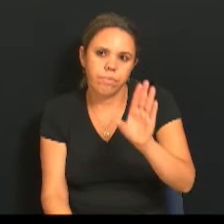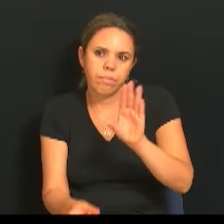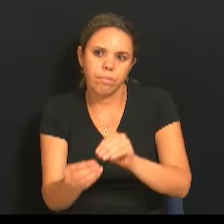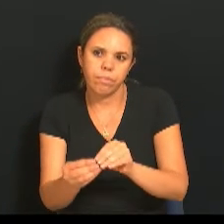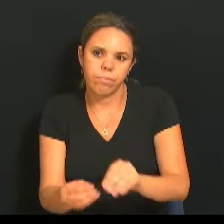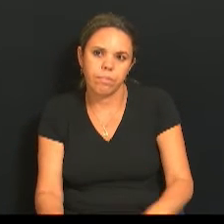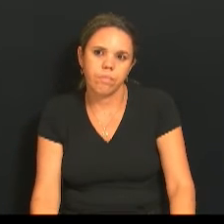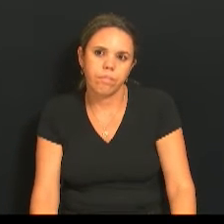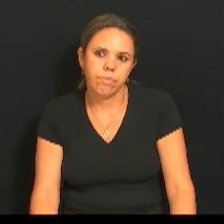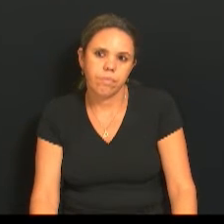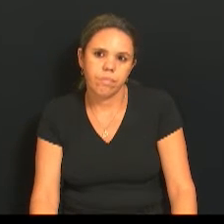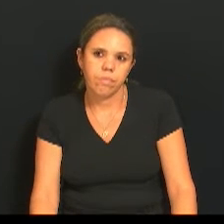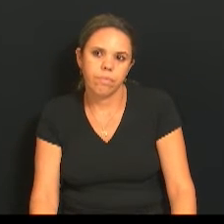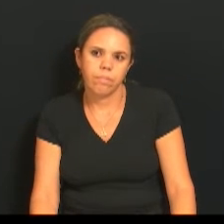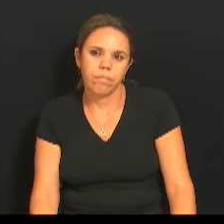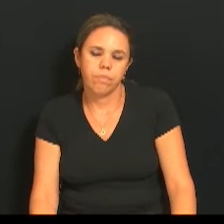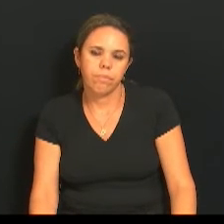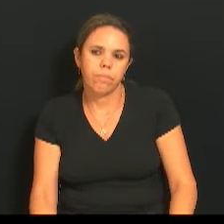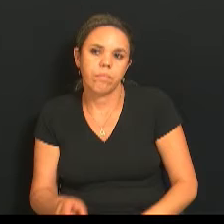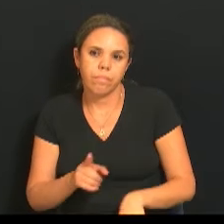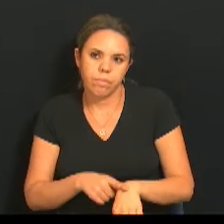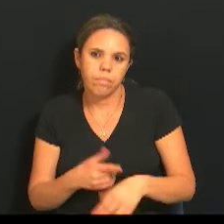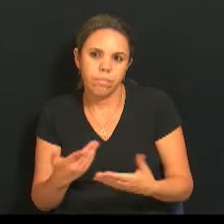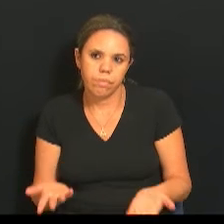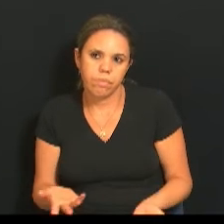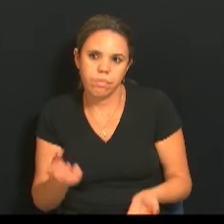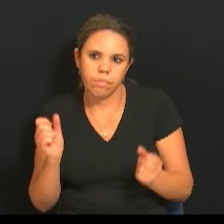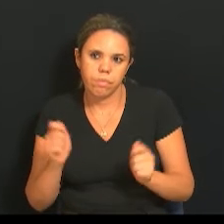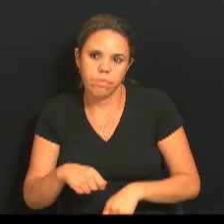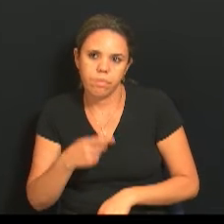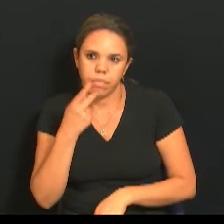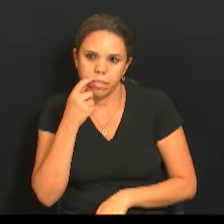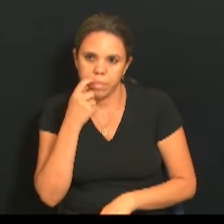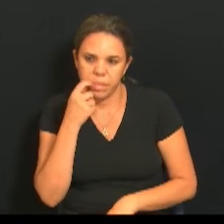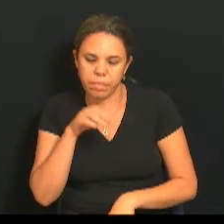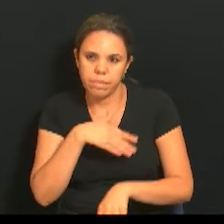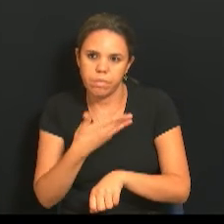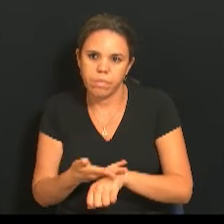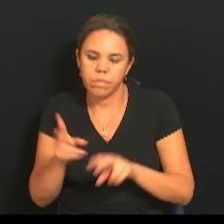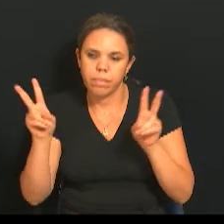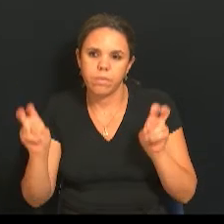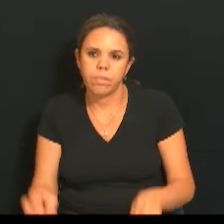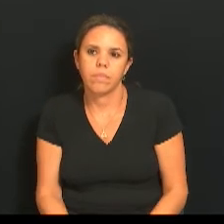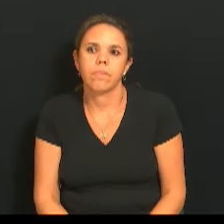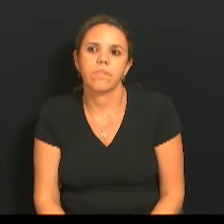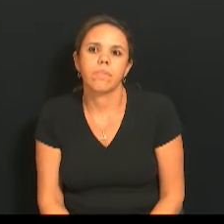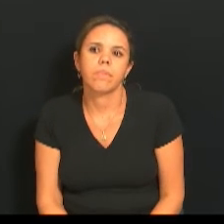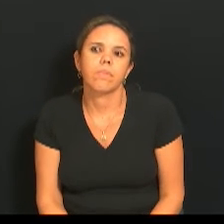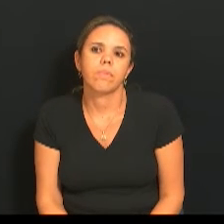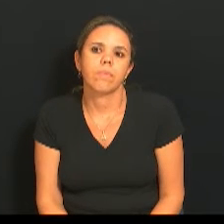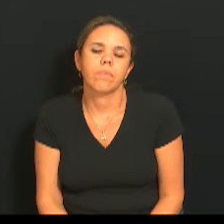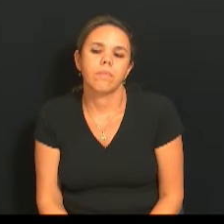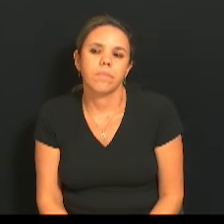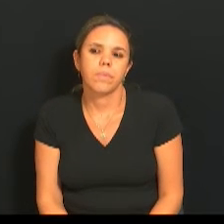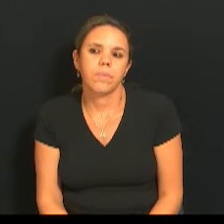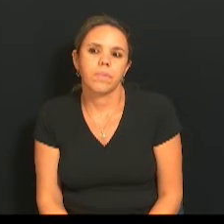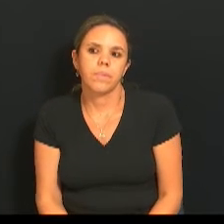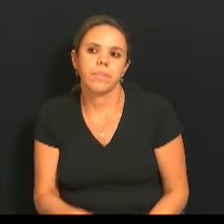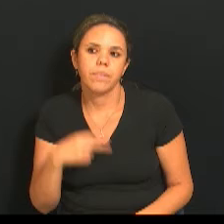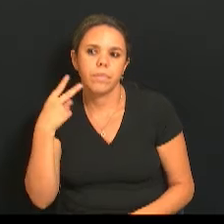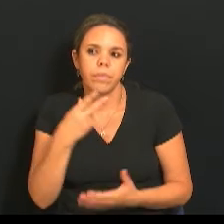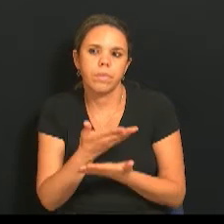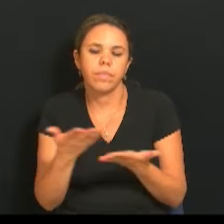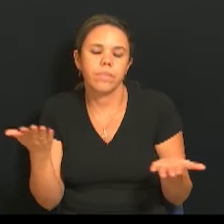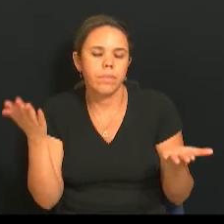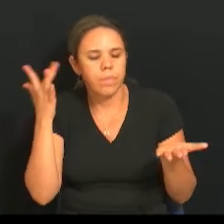dado o tempo, né? Dá para falar um dia inteiro em relação a essa situação. Mas, vereador, eu acho que a